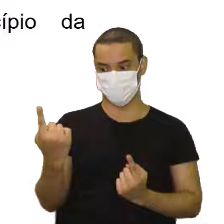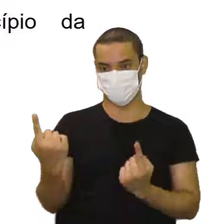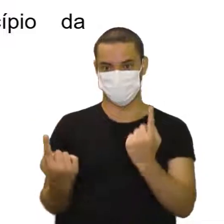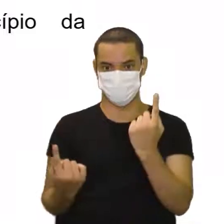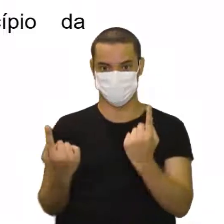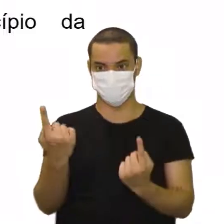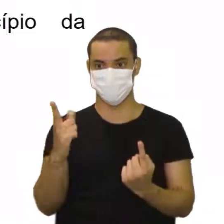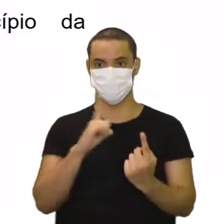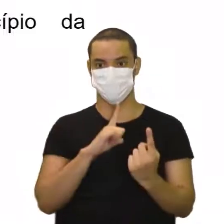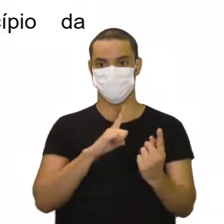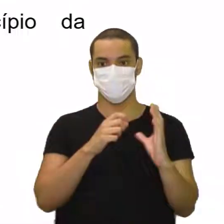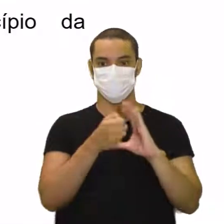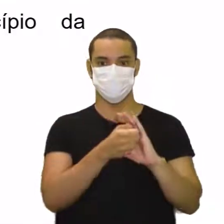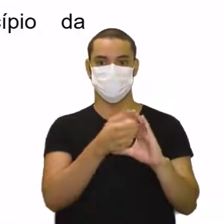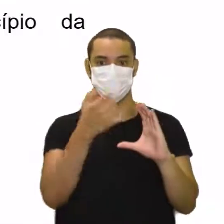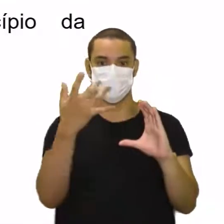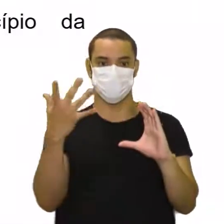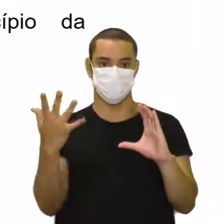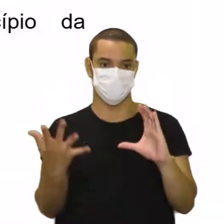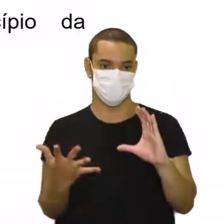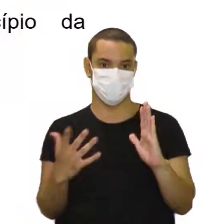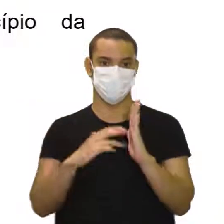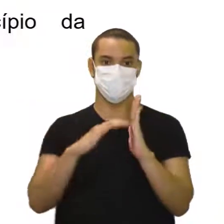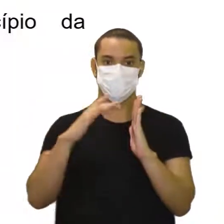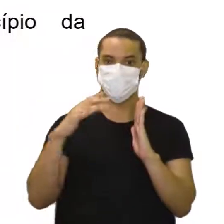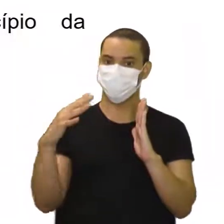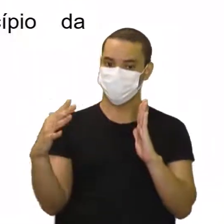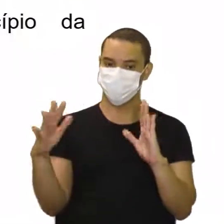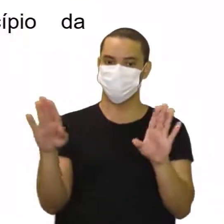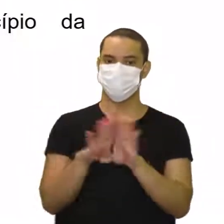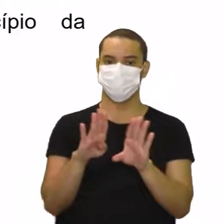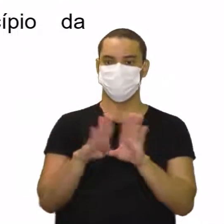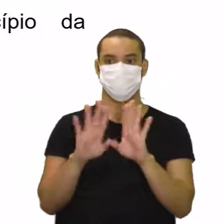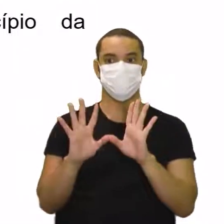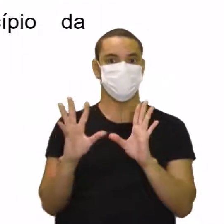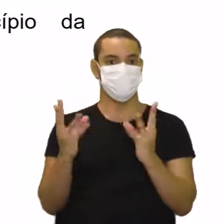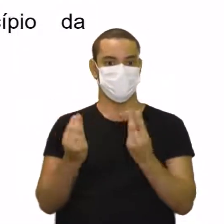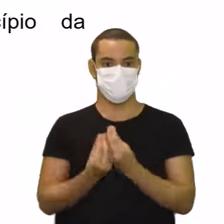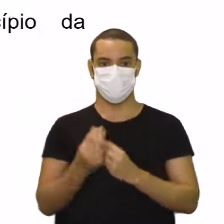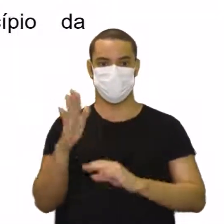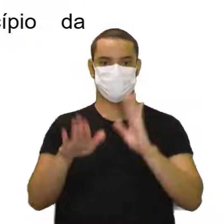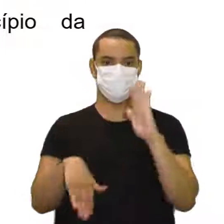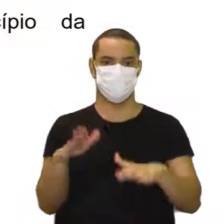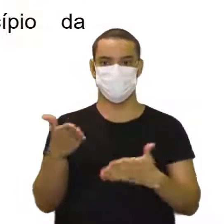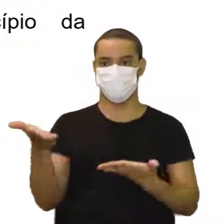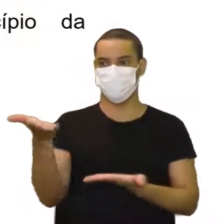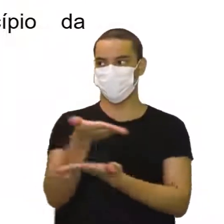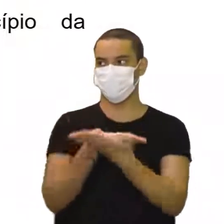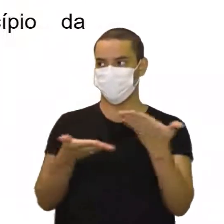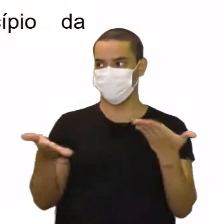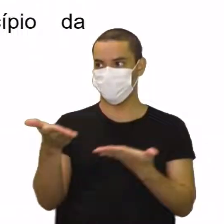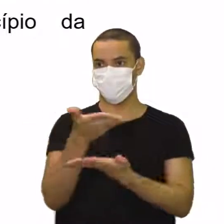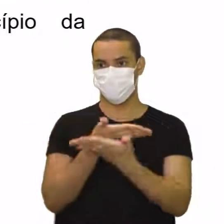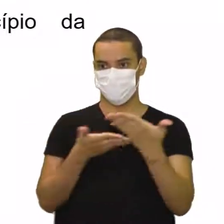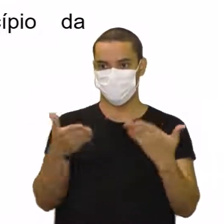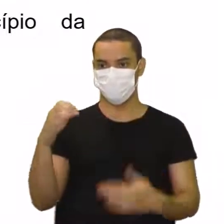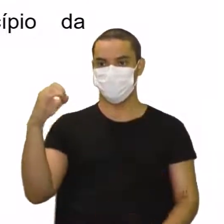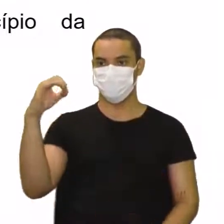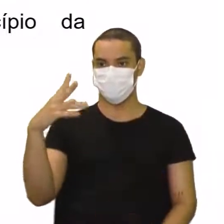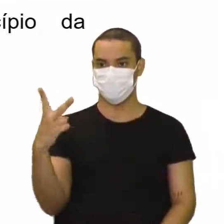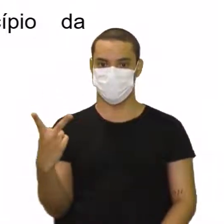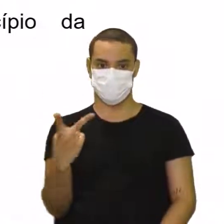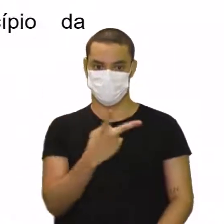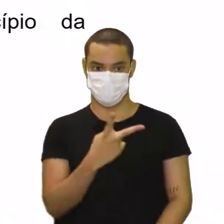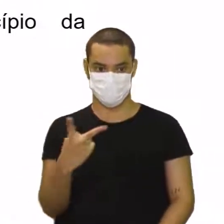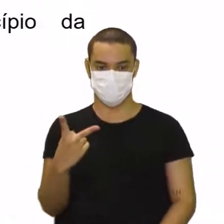é, exibe características de onda e também de partícula, dependendo da interação que você tem com a luz. O